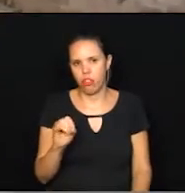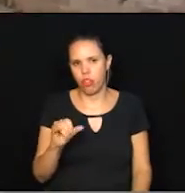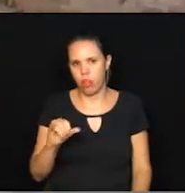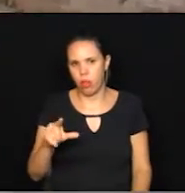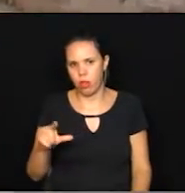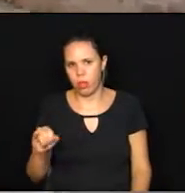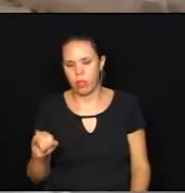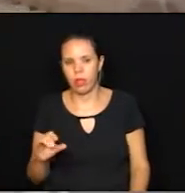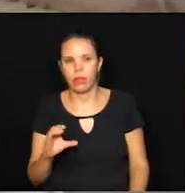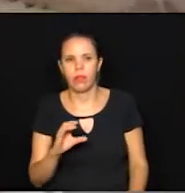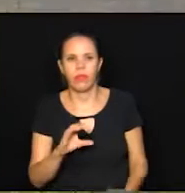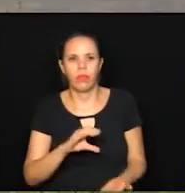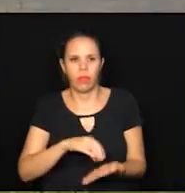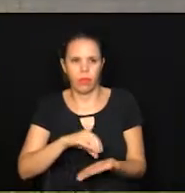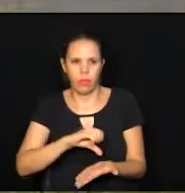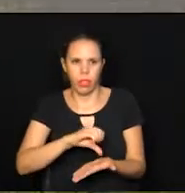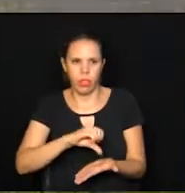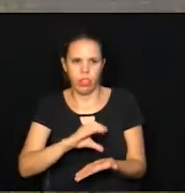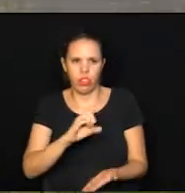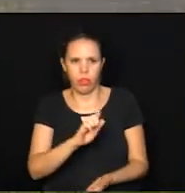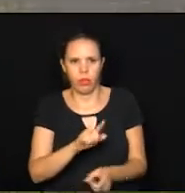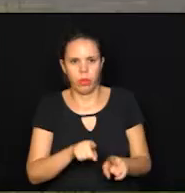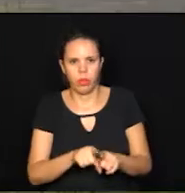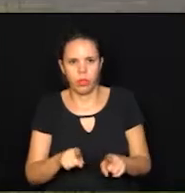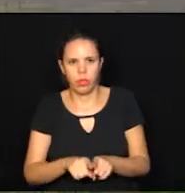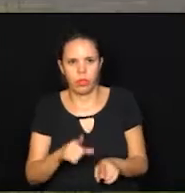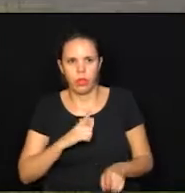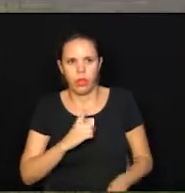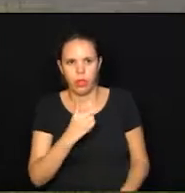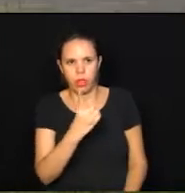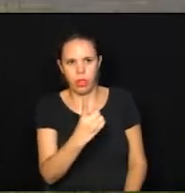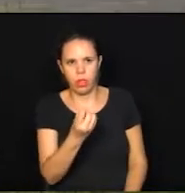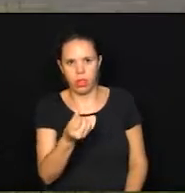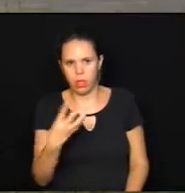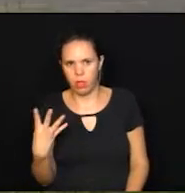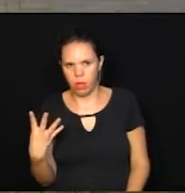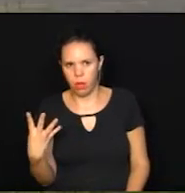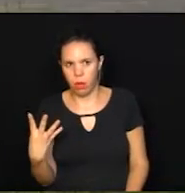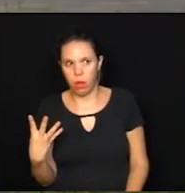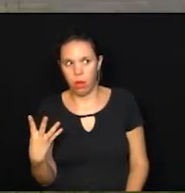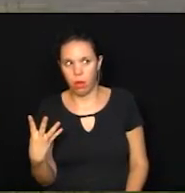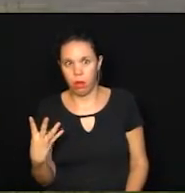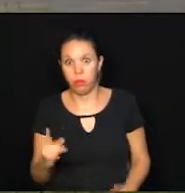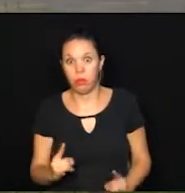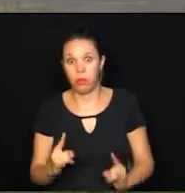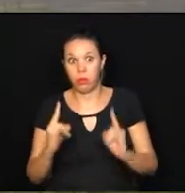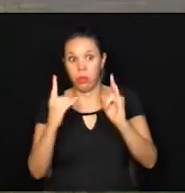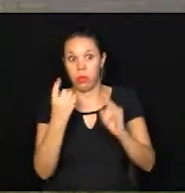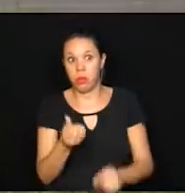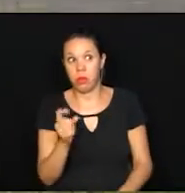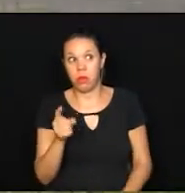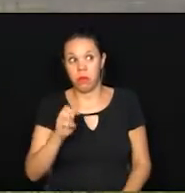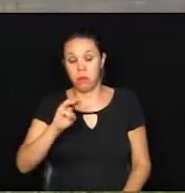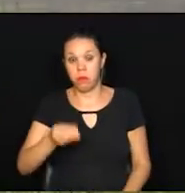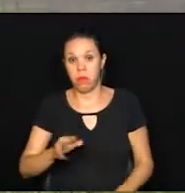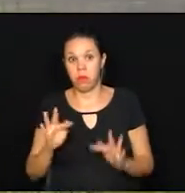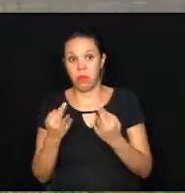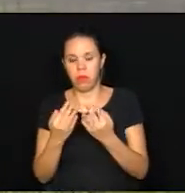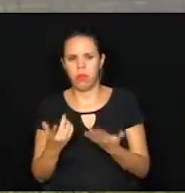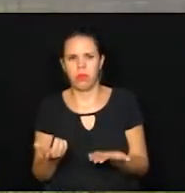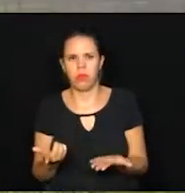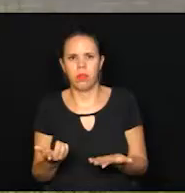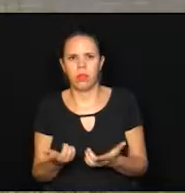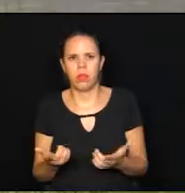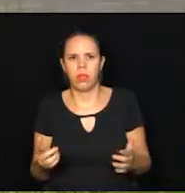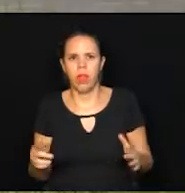no distrito do Campo Grande. Aqui nós temos 164 torres, 16 mil famílias. E essa aqui são a